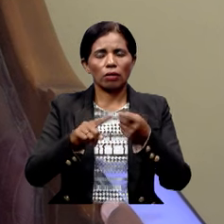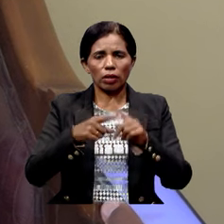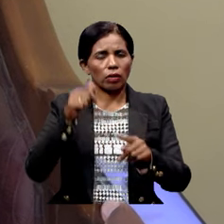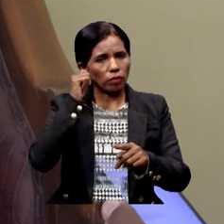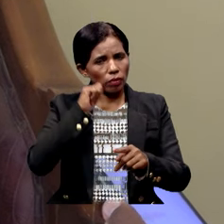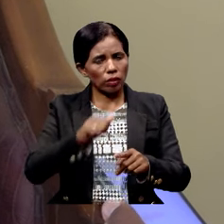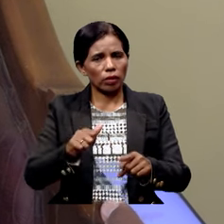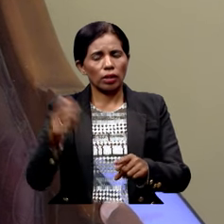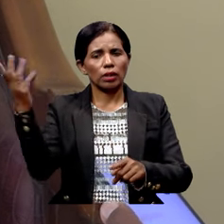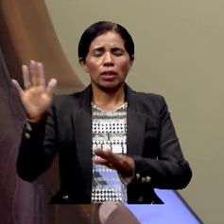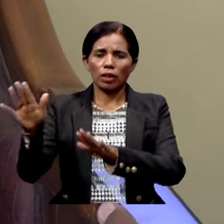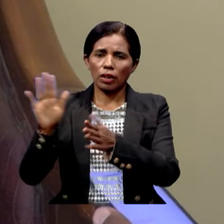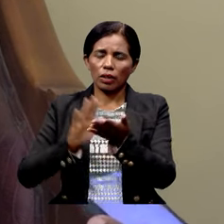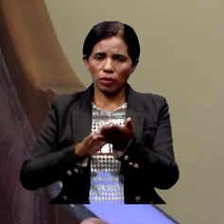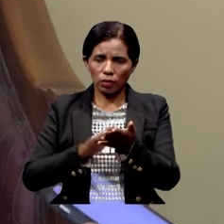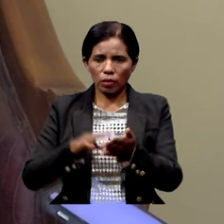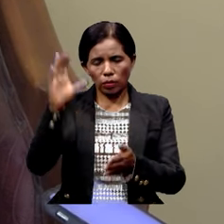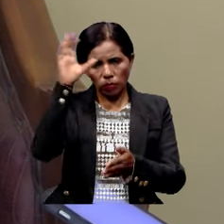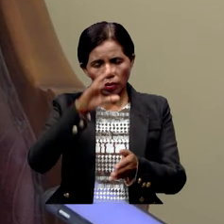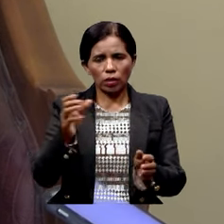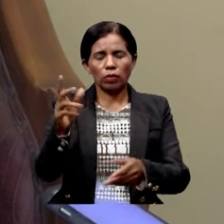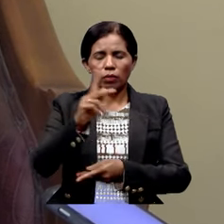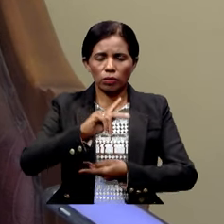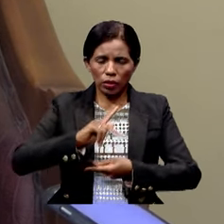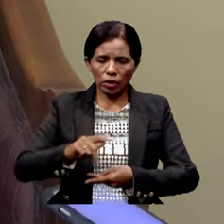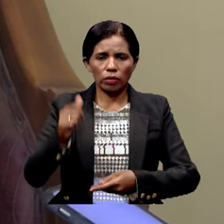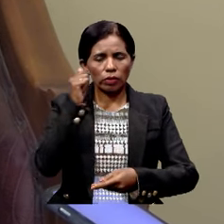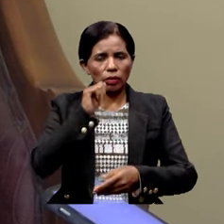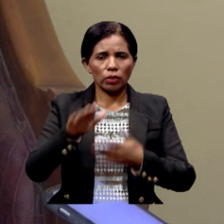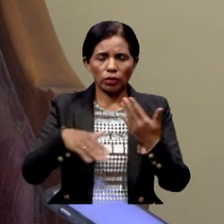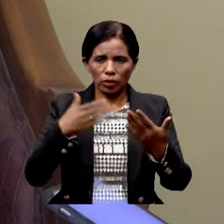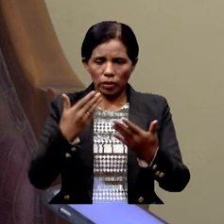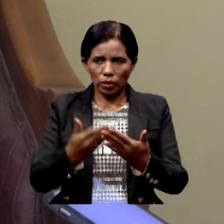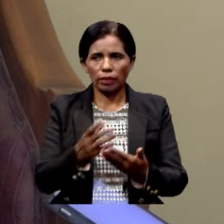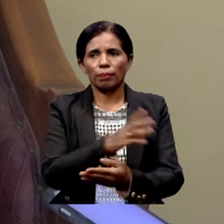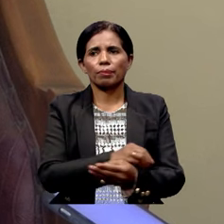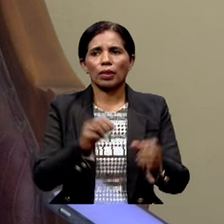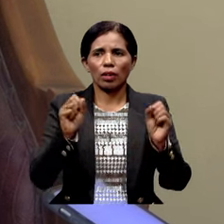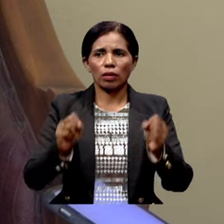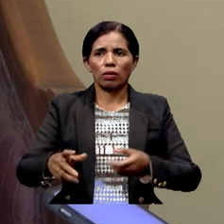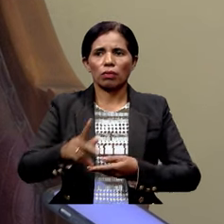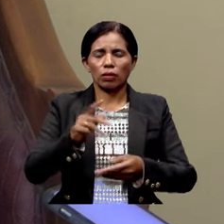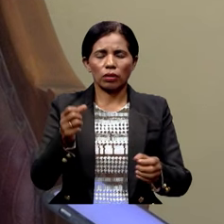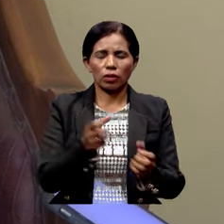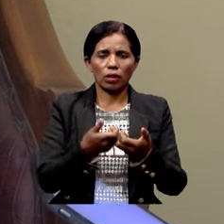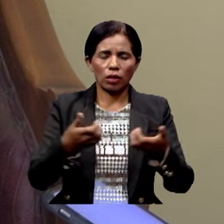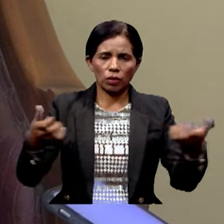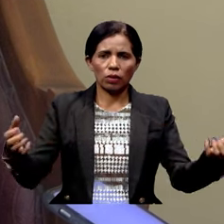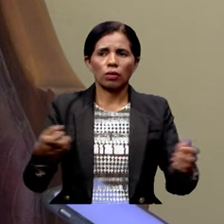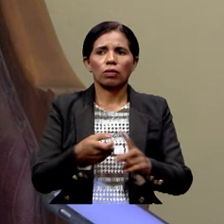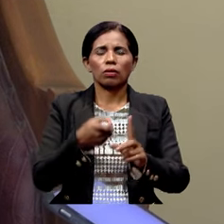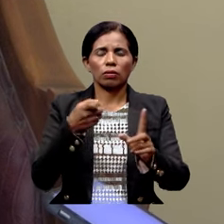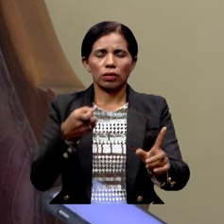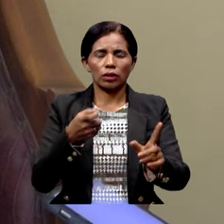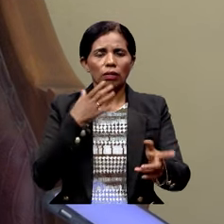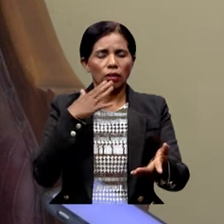primuska e a escola ka ni buka to protege ni feto no ni primeska se edit ni buka to protege at hado kosi babir ne